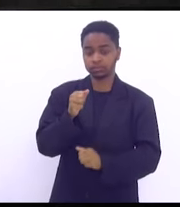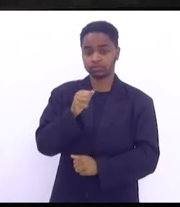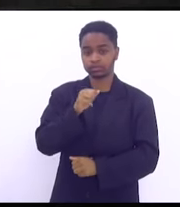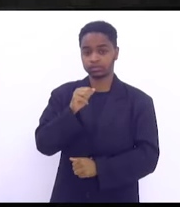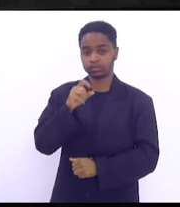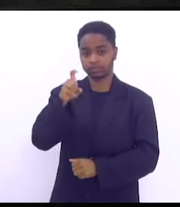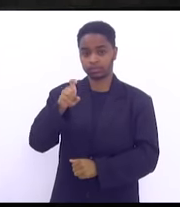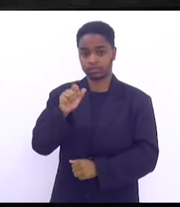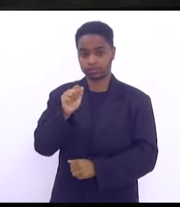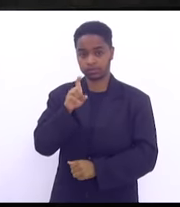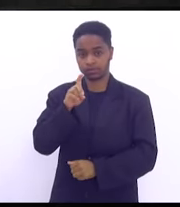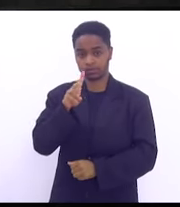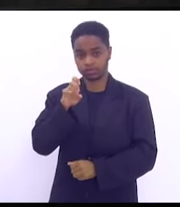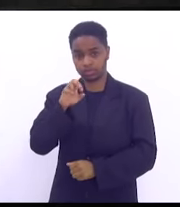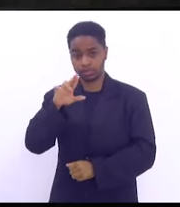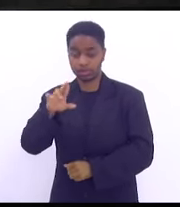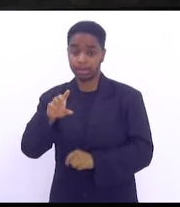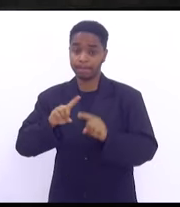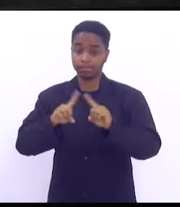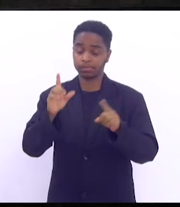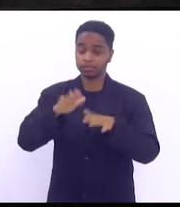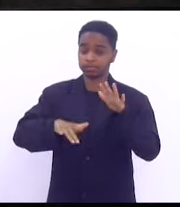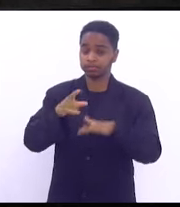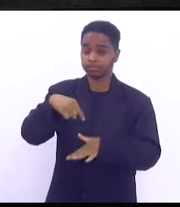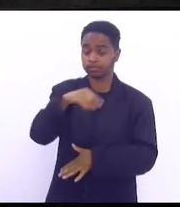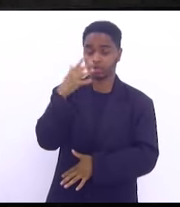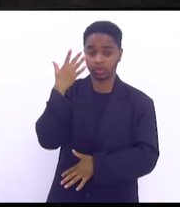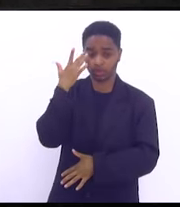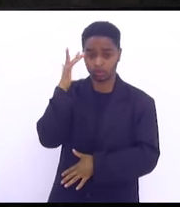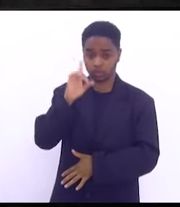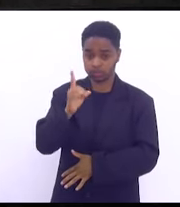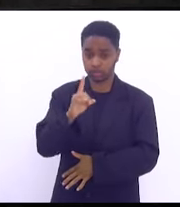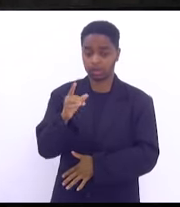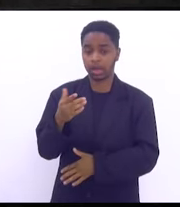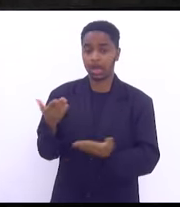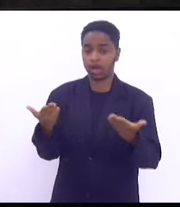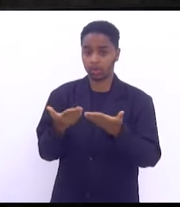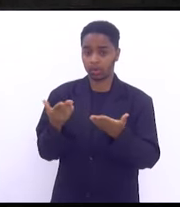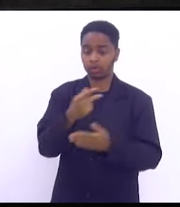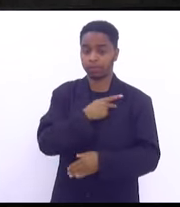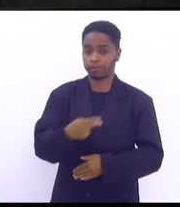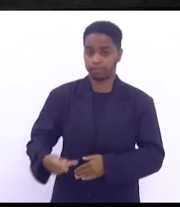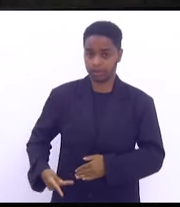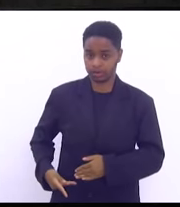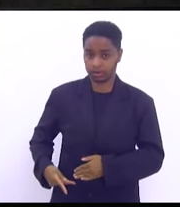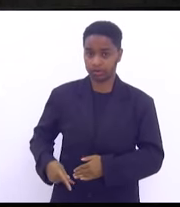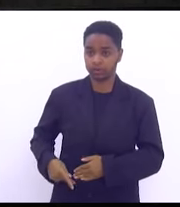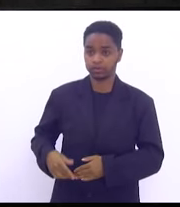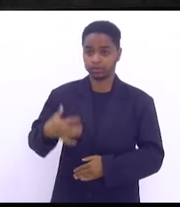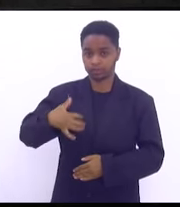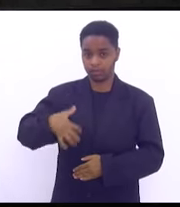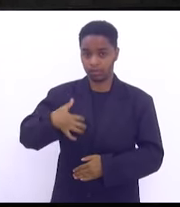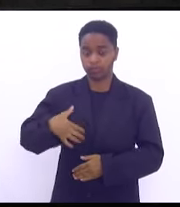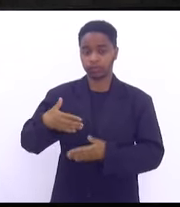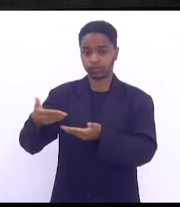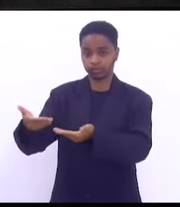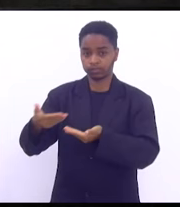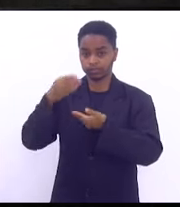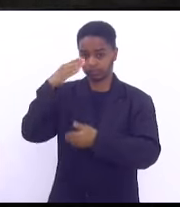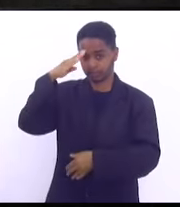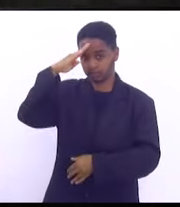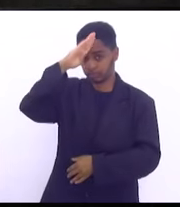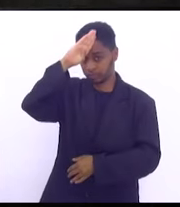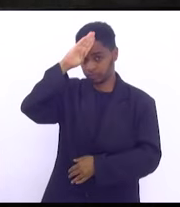coisa vocês não devem estar sabendo, que o recente eleito presidente da Argentina convidou Jair Messias